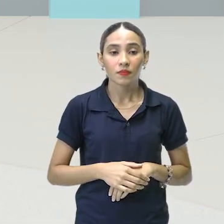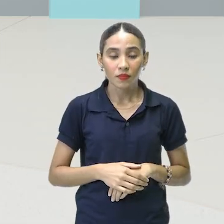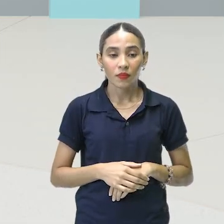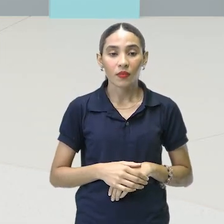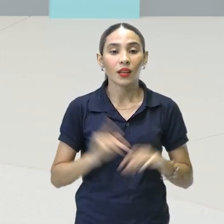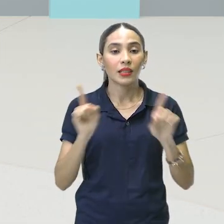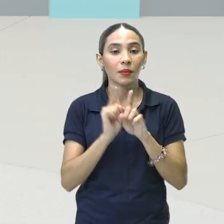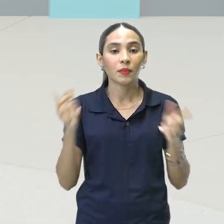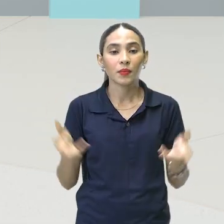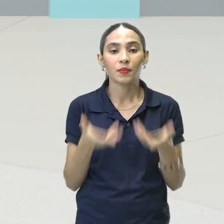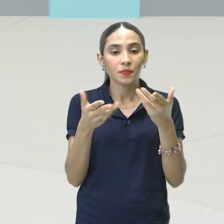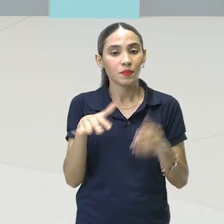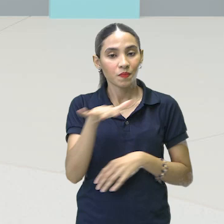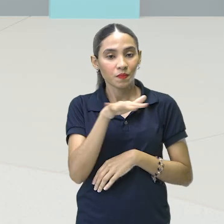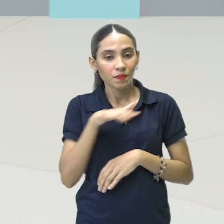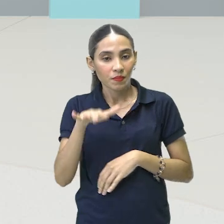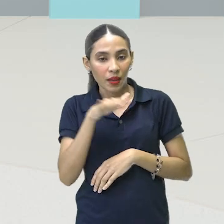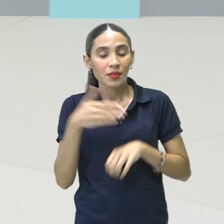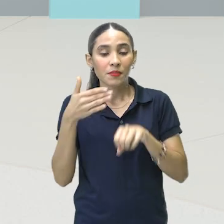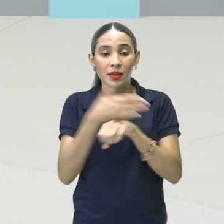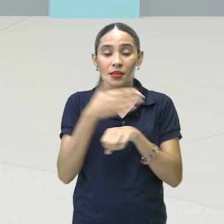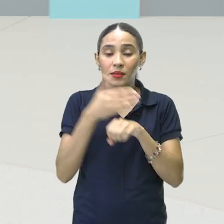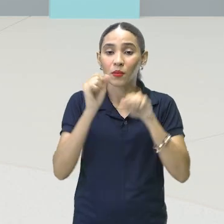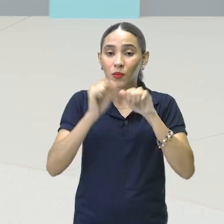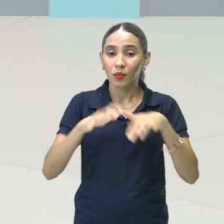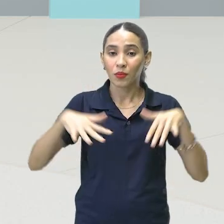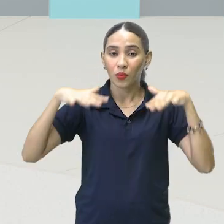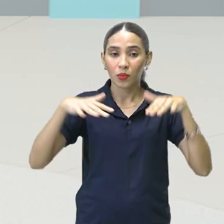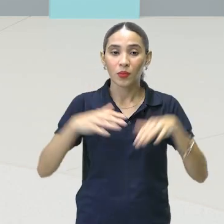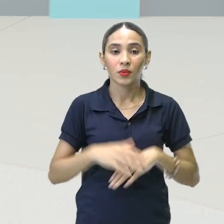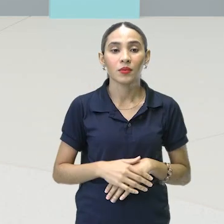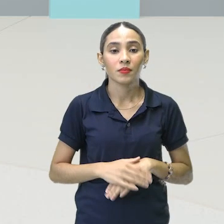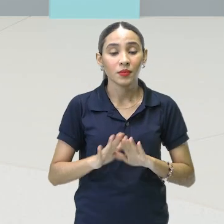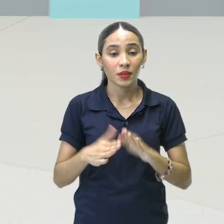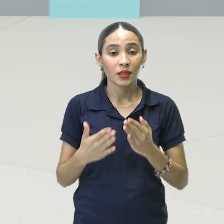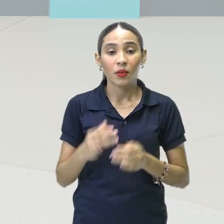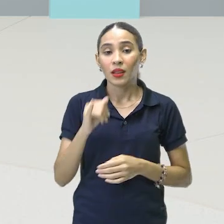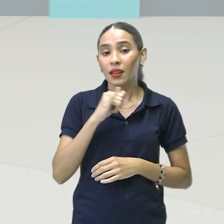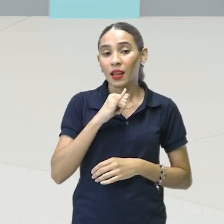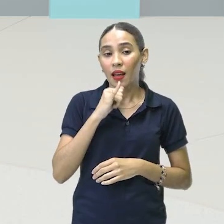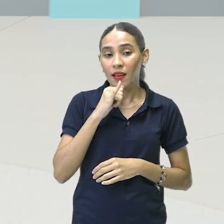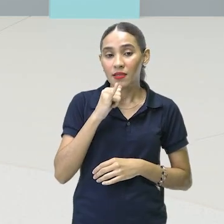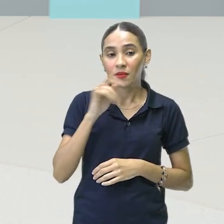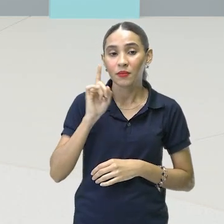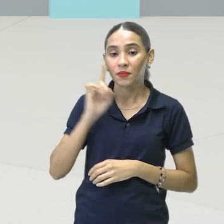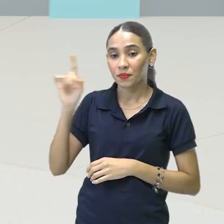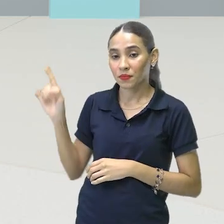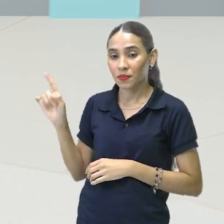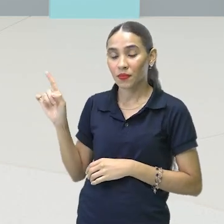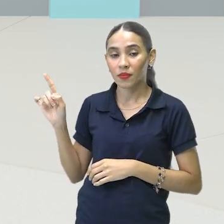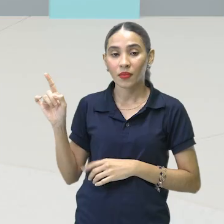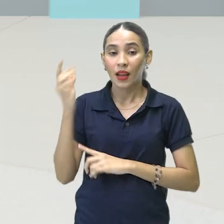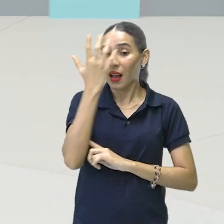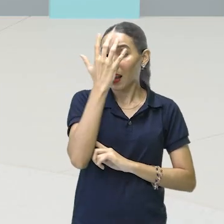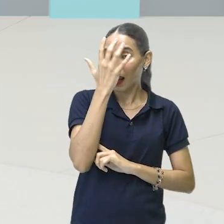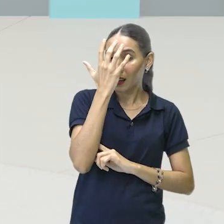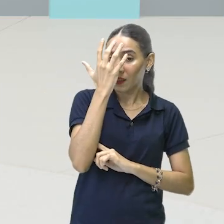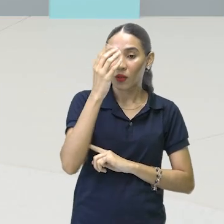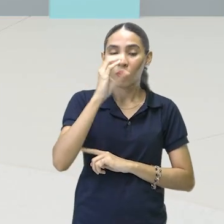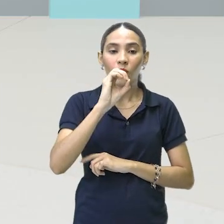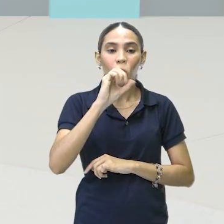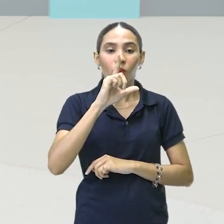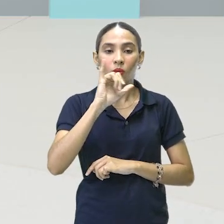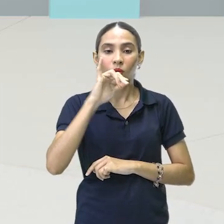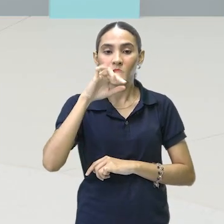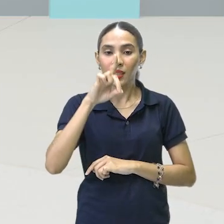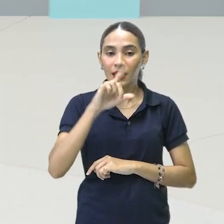coletivas, além de proporcionar um espaço para a participação do público. Aqui nós temos o Carnaval de Olinda,